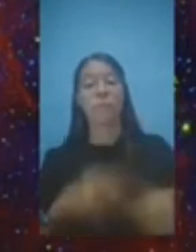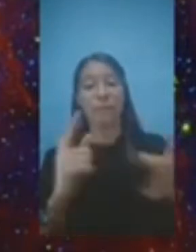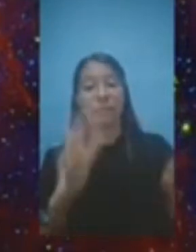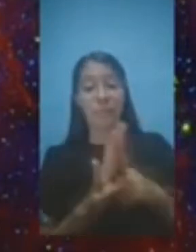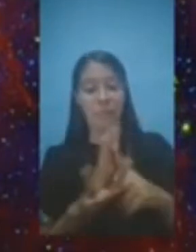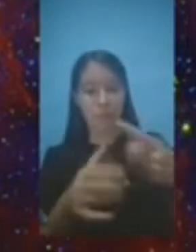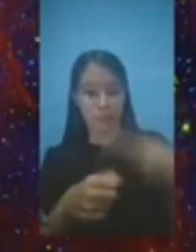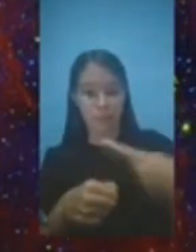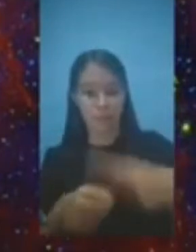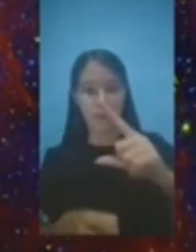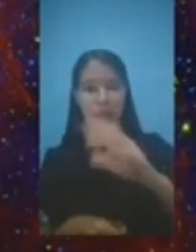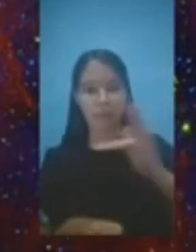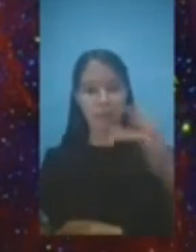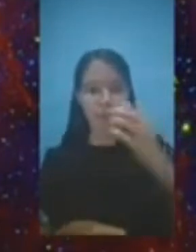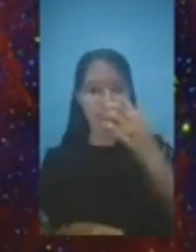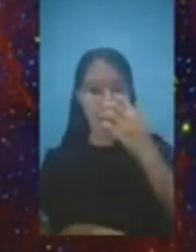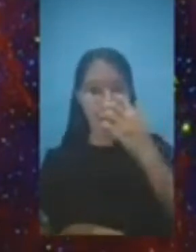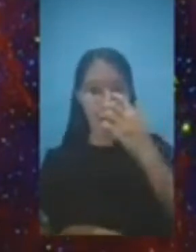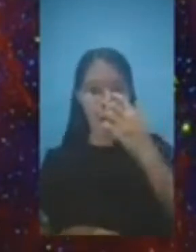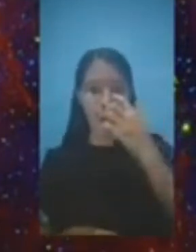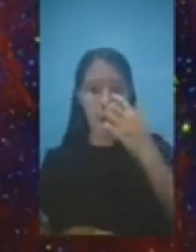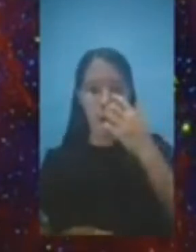estou morando em Aracaju, mas sou daí.